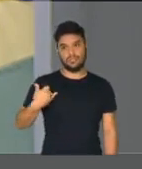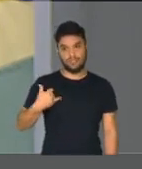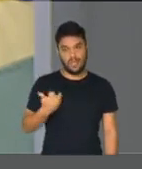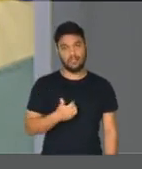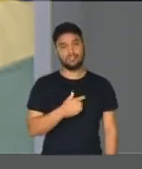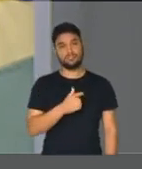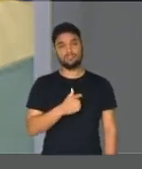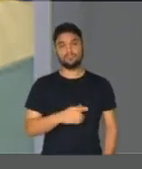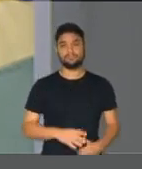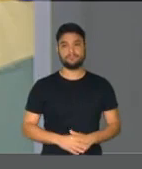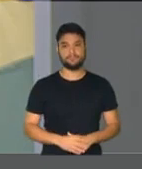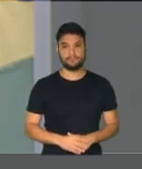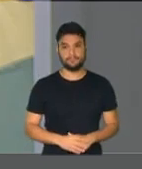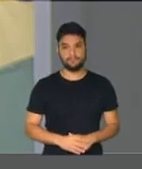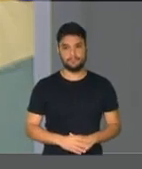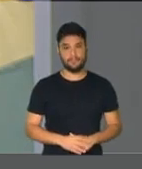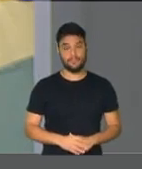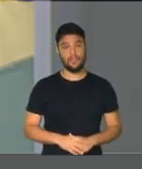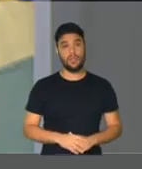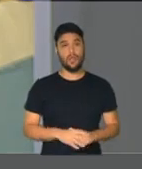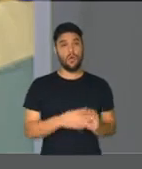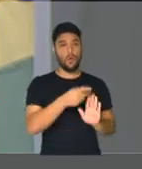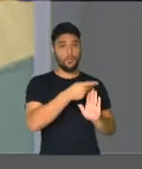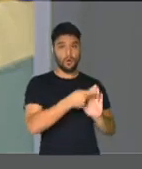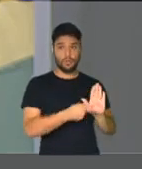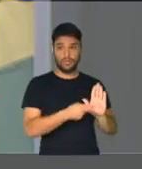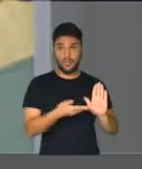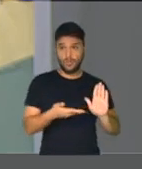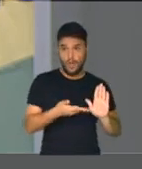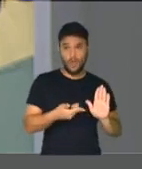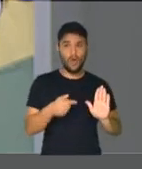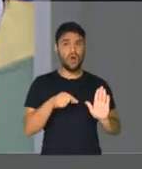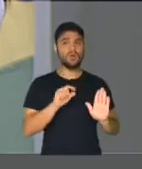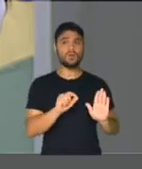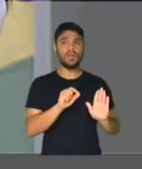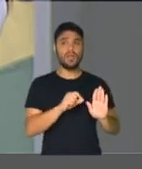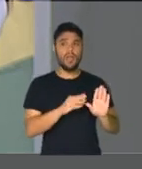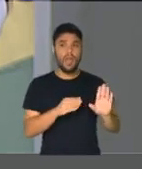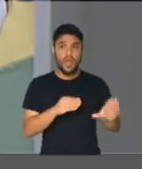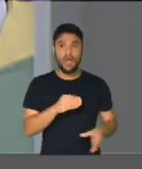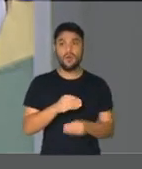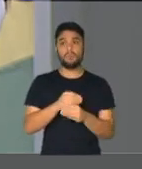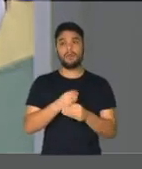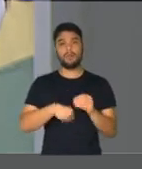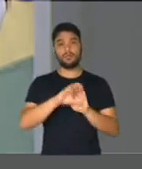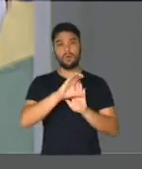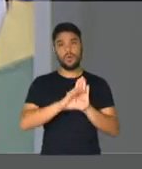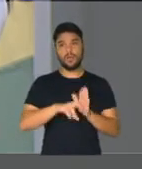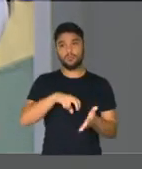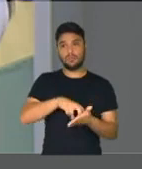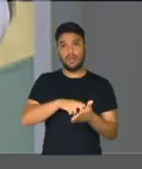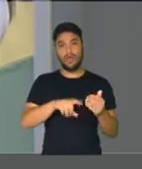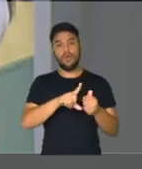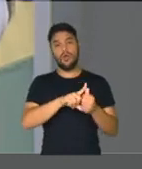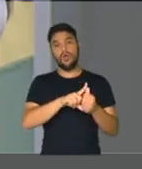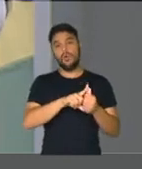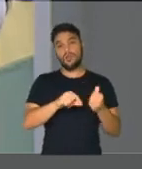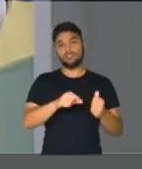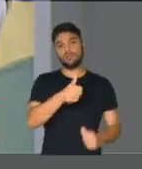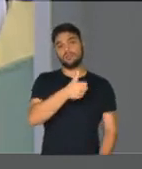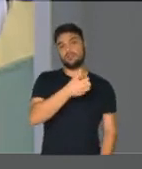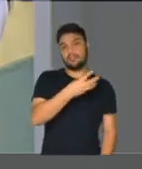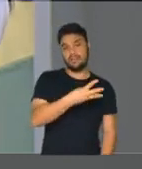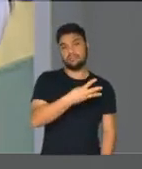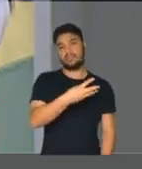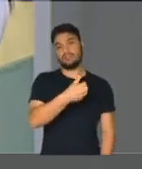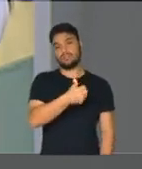idade incompletos. O PL em exame acresce o Código de Processo Penal o artigo 318-A,